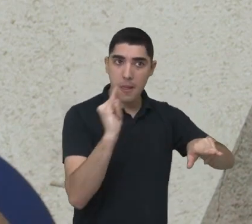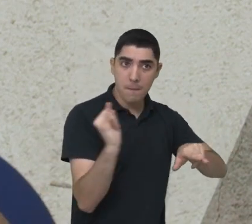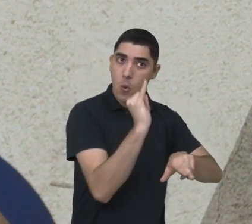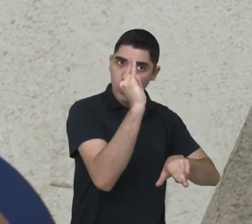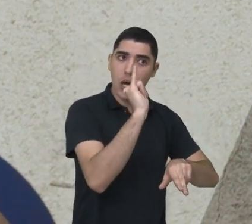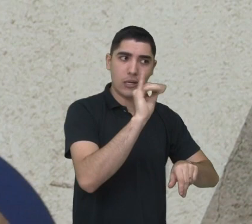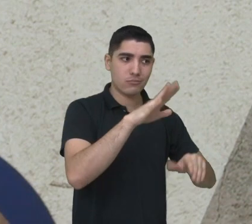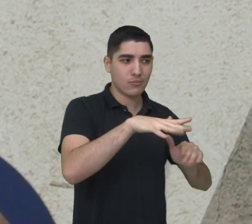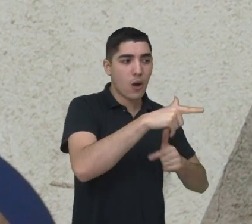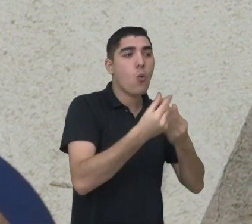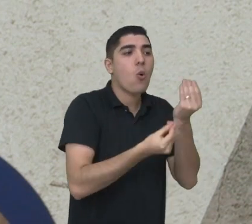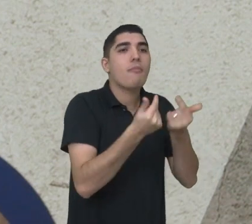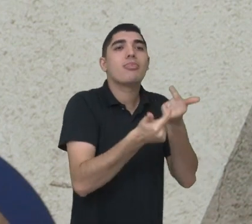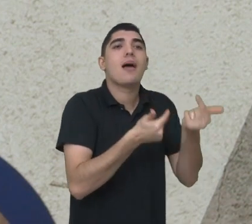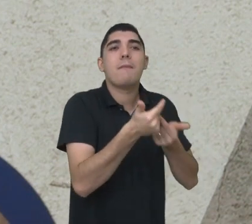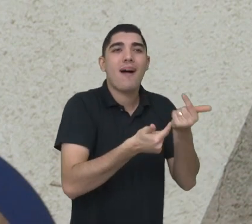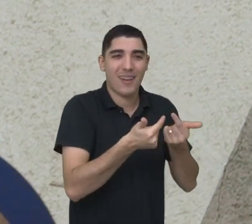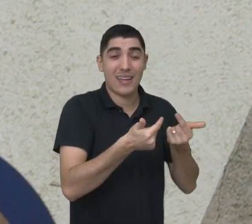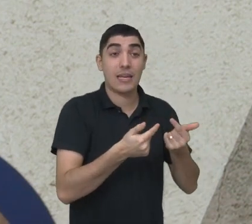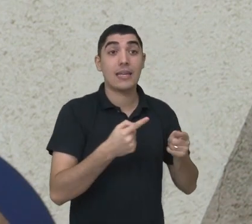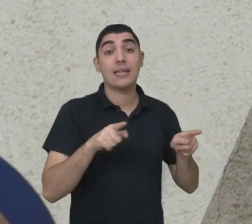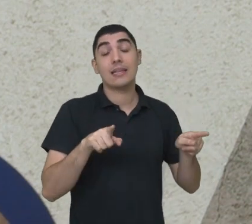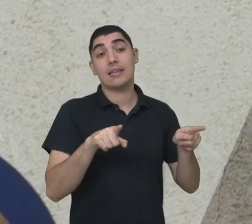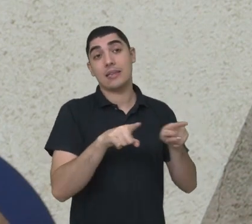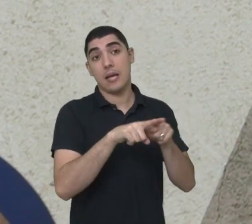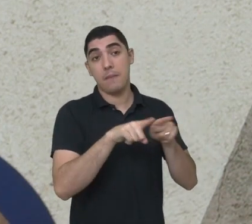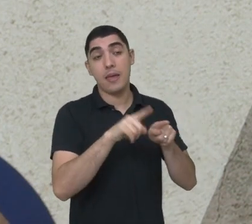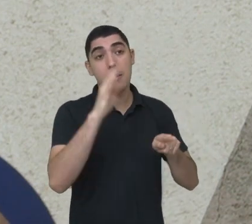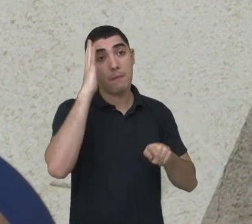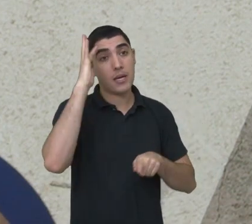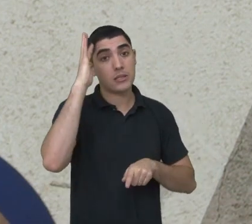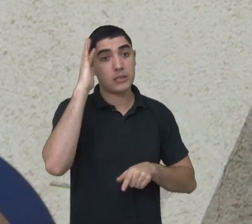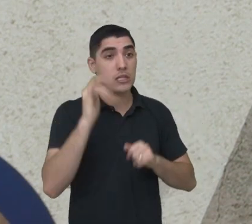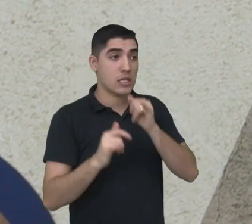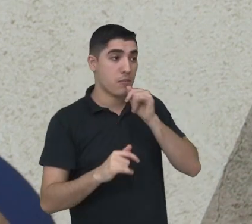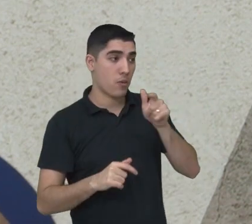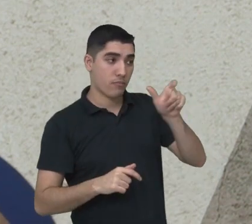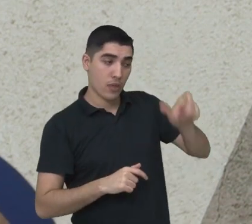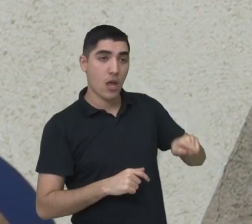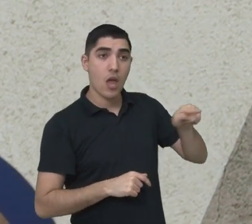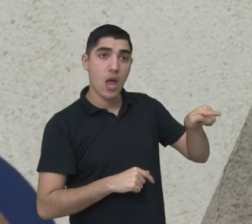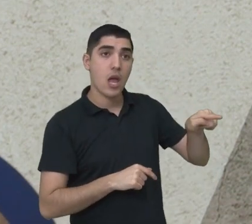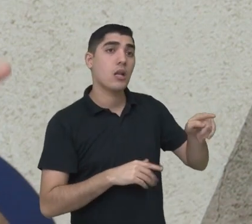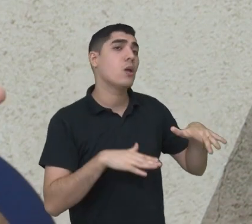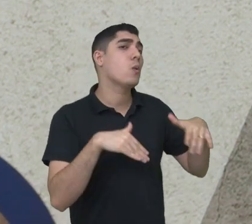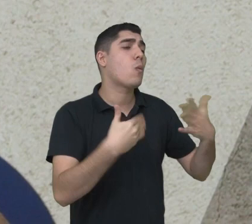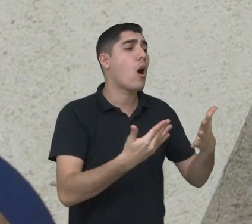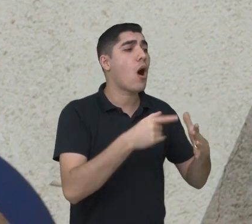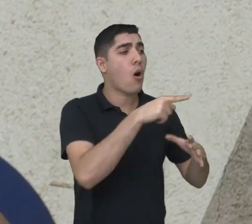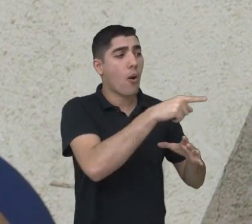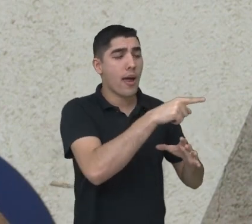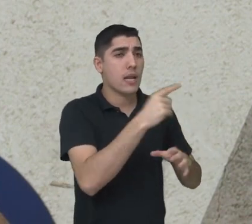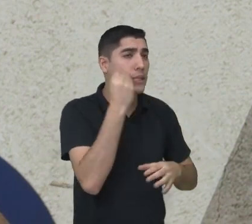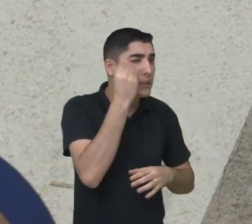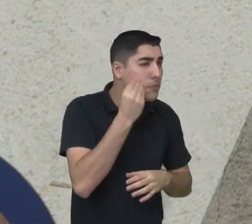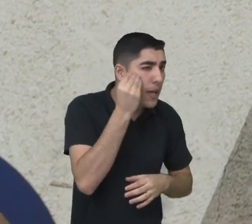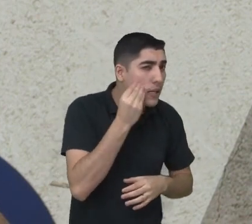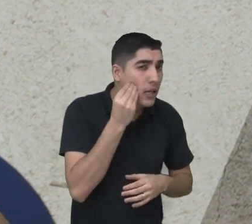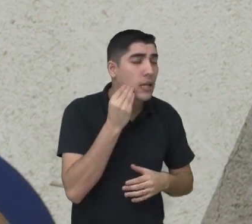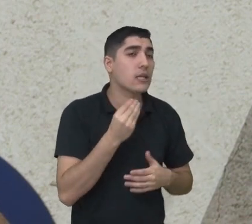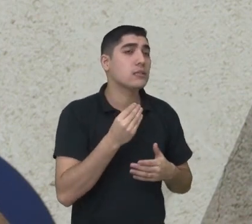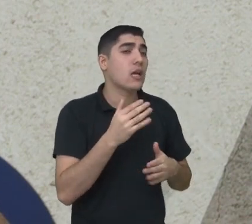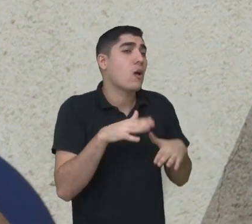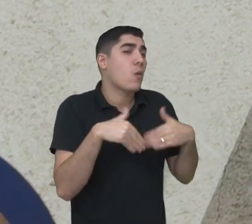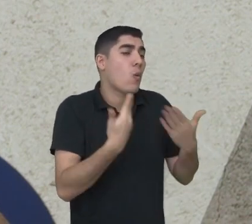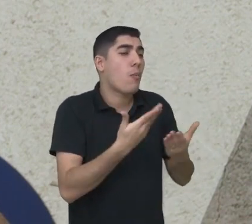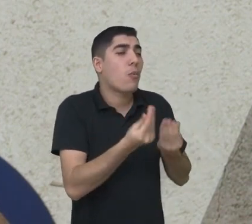de atuação. Pensar no egresso também, naquele profissional nosso que se formou, onde que ele está, sabe? Fazer essa experiência